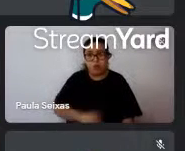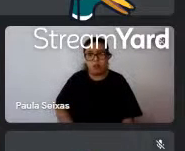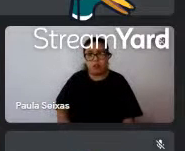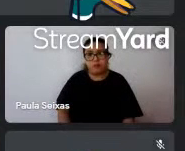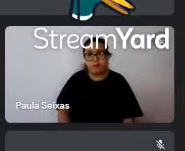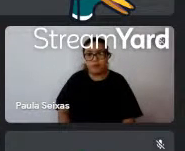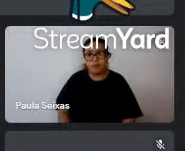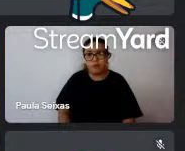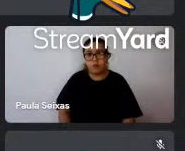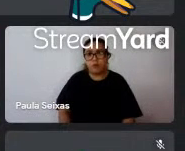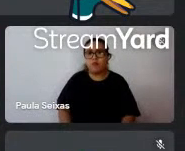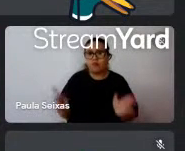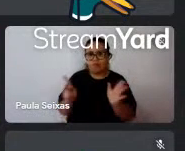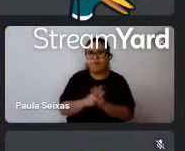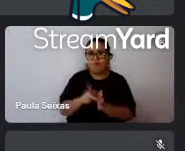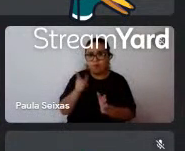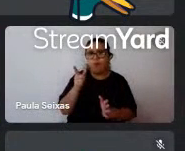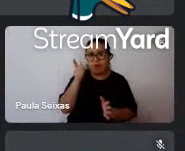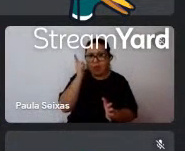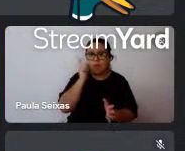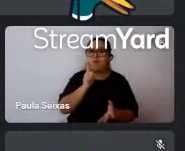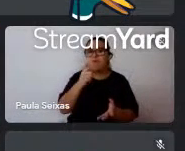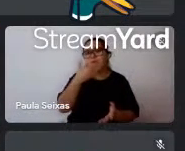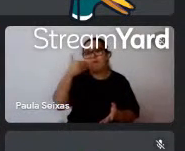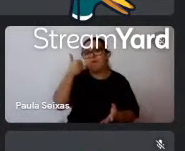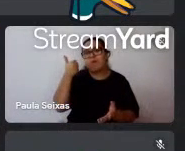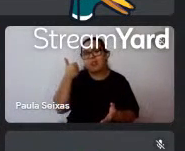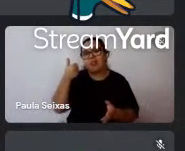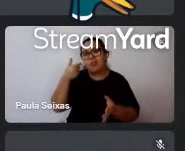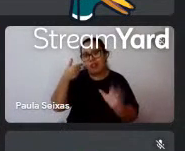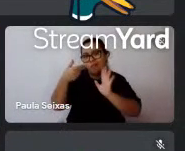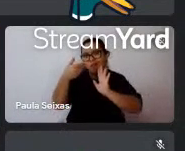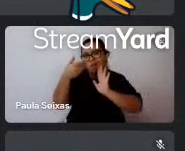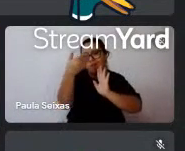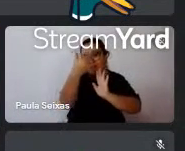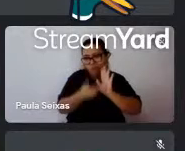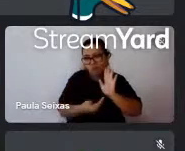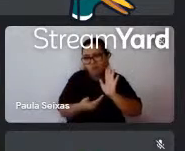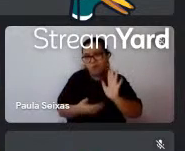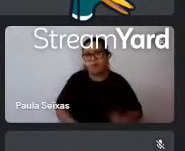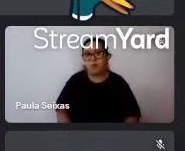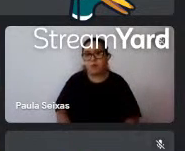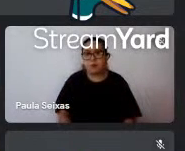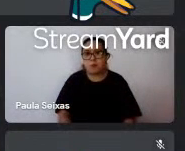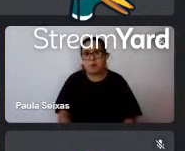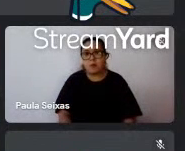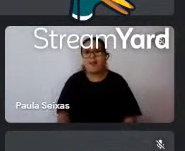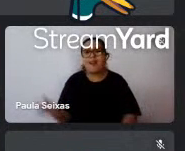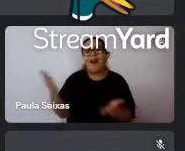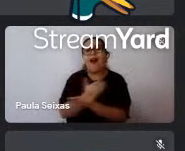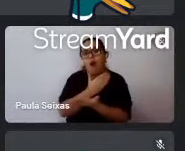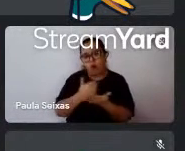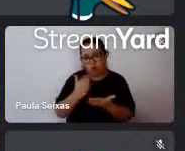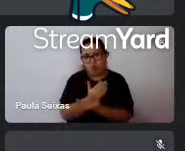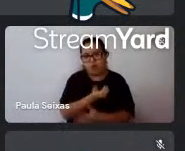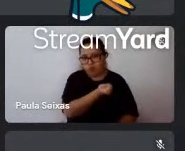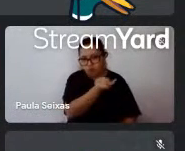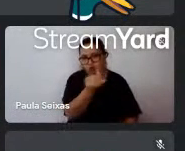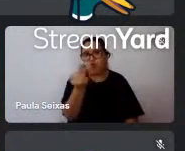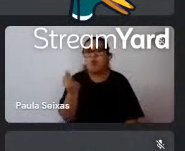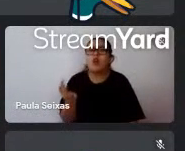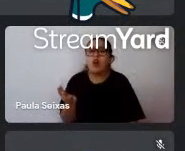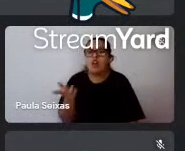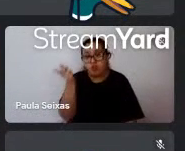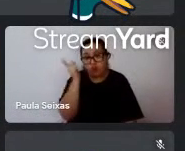um instrumento, né, que desse para tratar os meus dados melhor. Algumas contagens foi possível fazer no ELAN, contagens